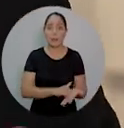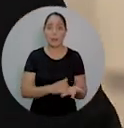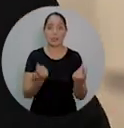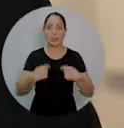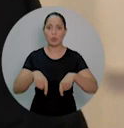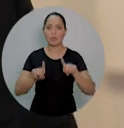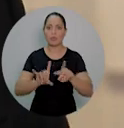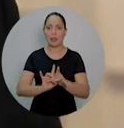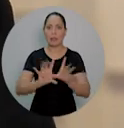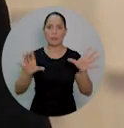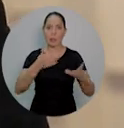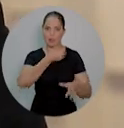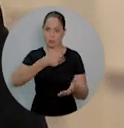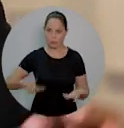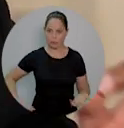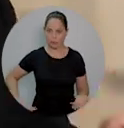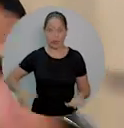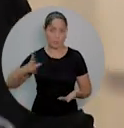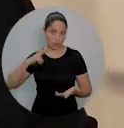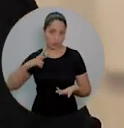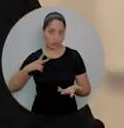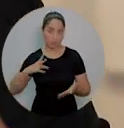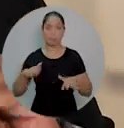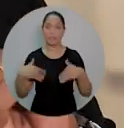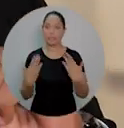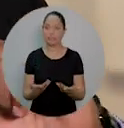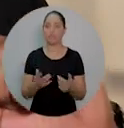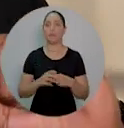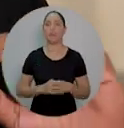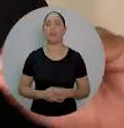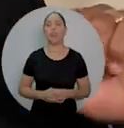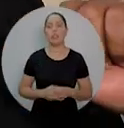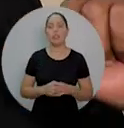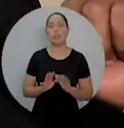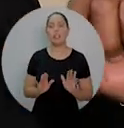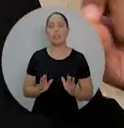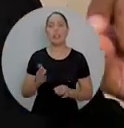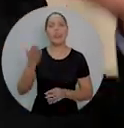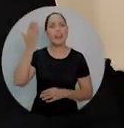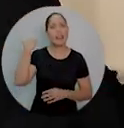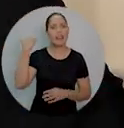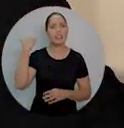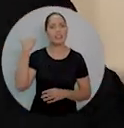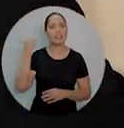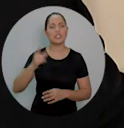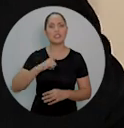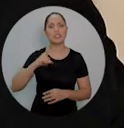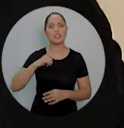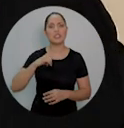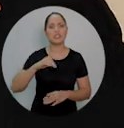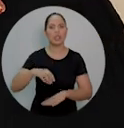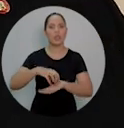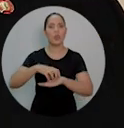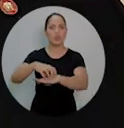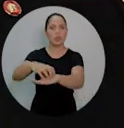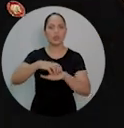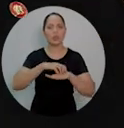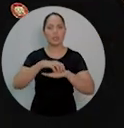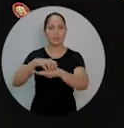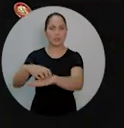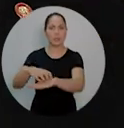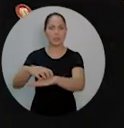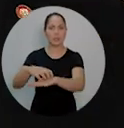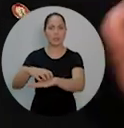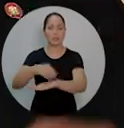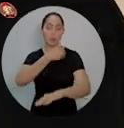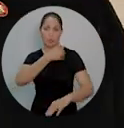dizer, autorização da autoridade pública. Então, o que acontece? Observa o seguinte, antes eu só tinha o transporte